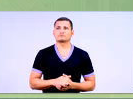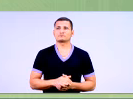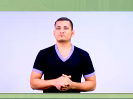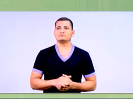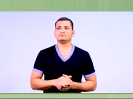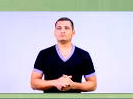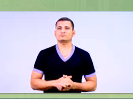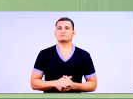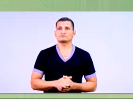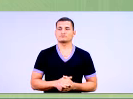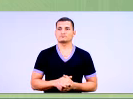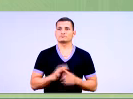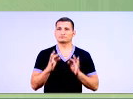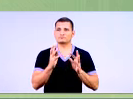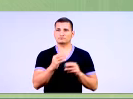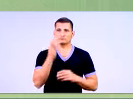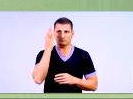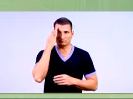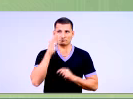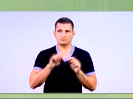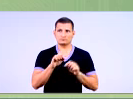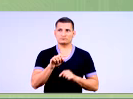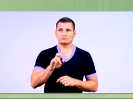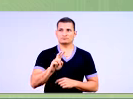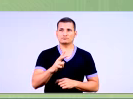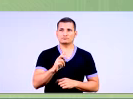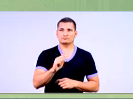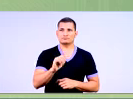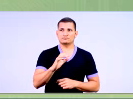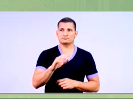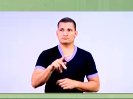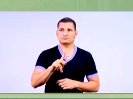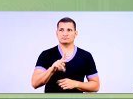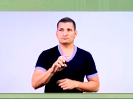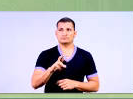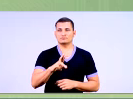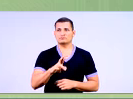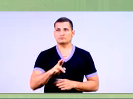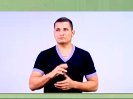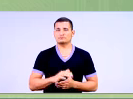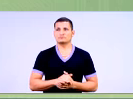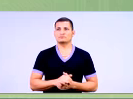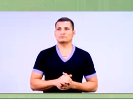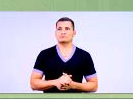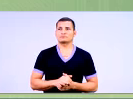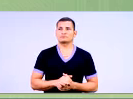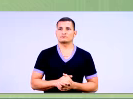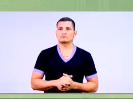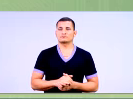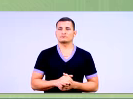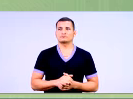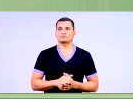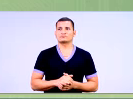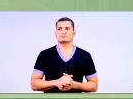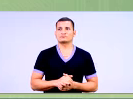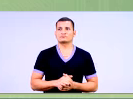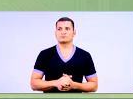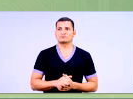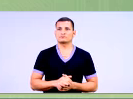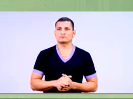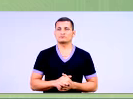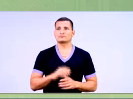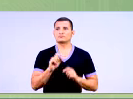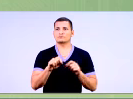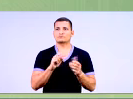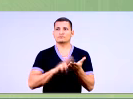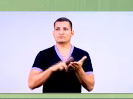hacker. Todo mundo sabe que é um hacker, né? Que é um... Professora Elisângela, hacker, me dê precisamente a